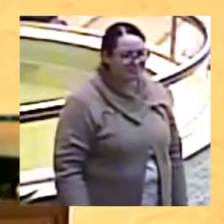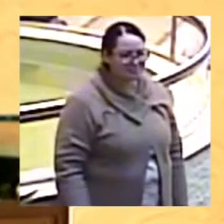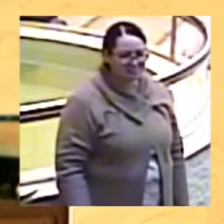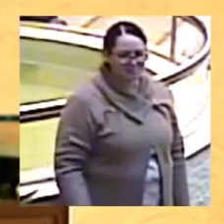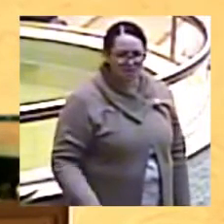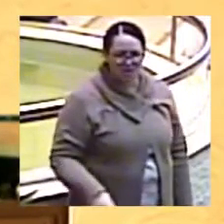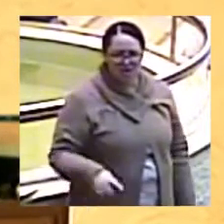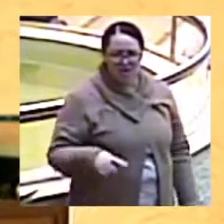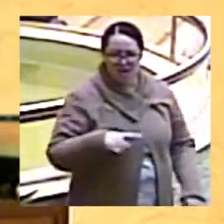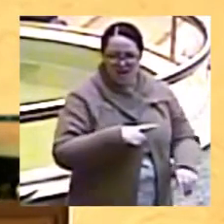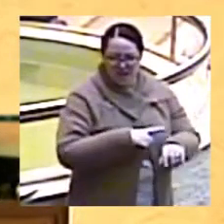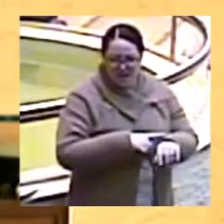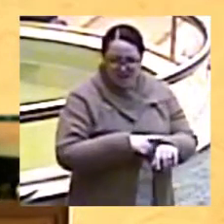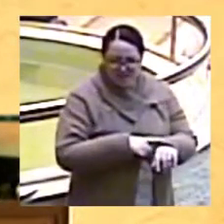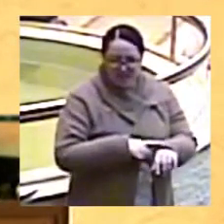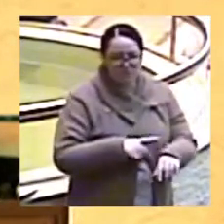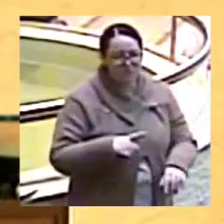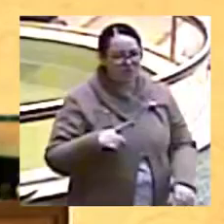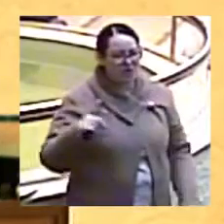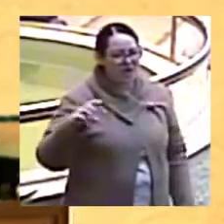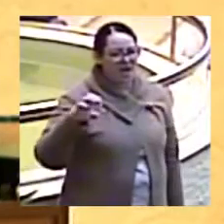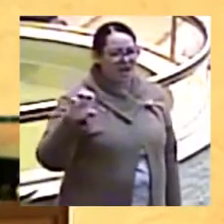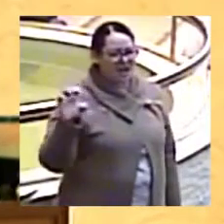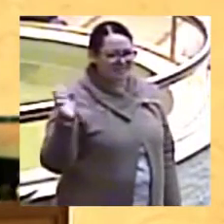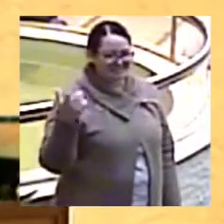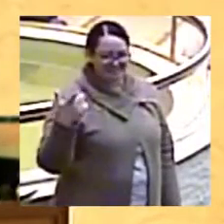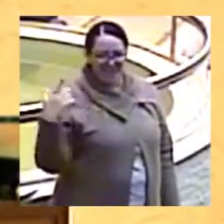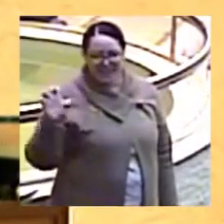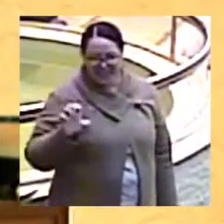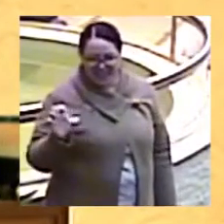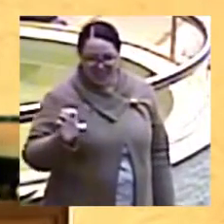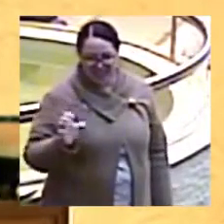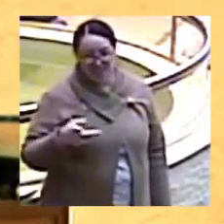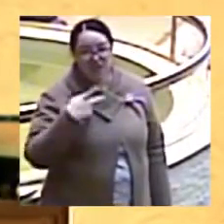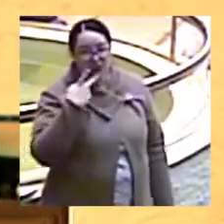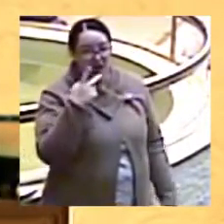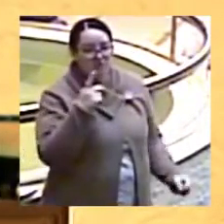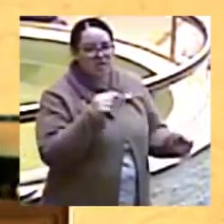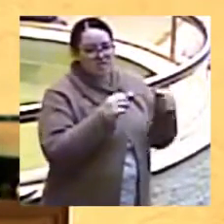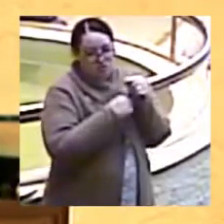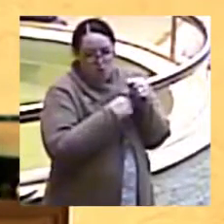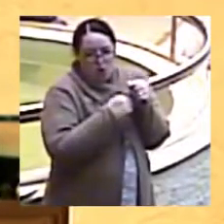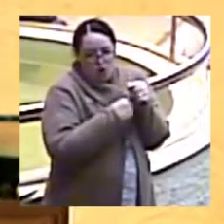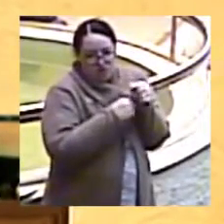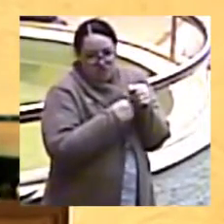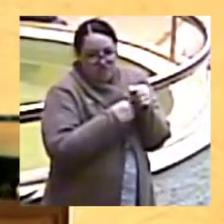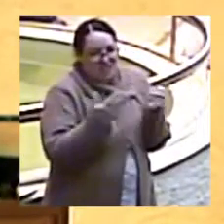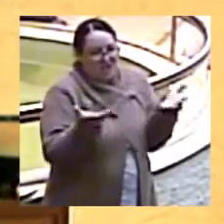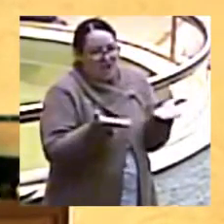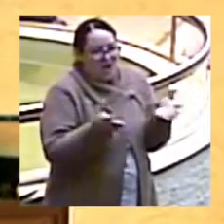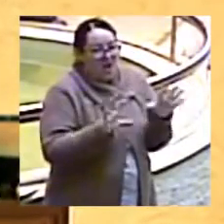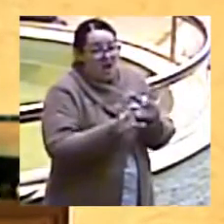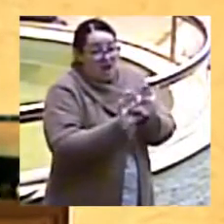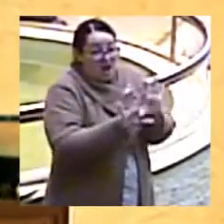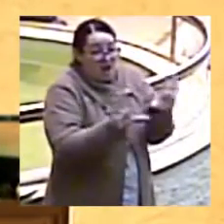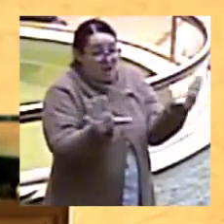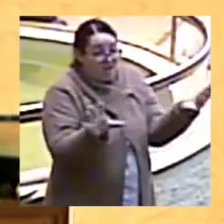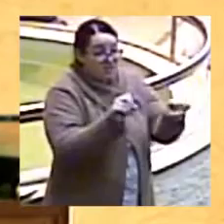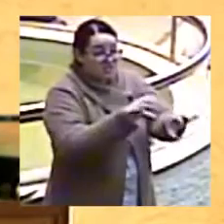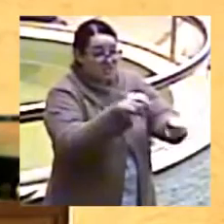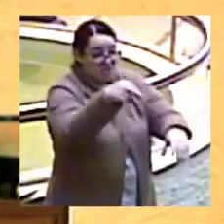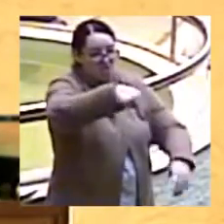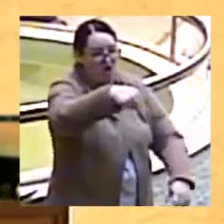homossexualismo, que até pouco tempo era um assunto escondido, hoje é ensinado nas novelas,